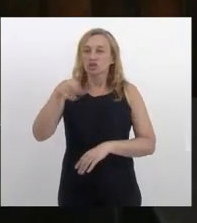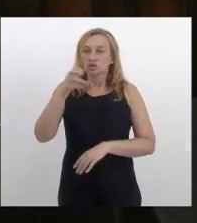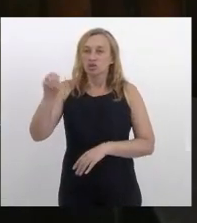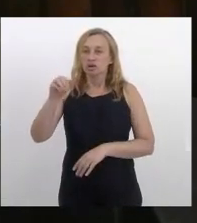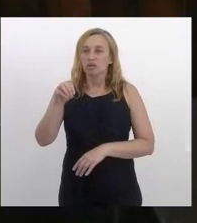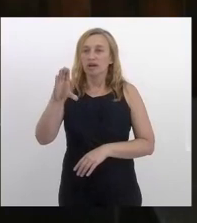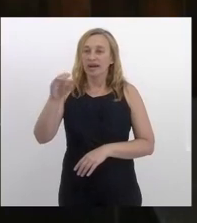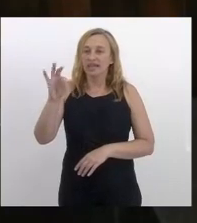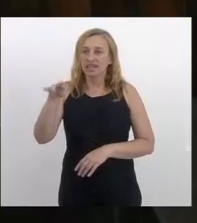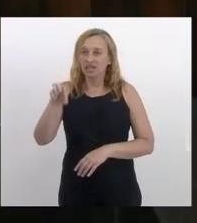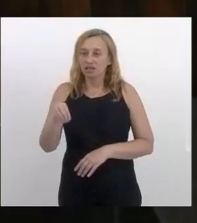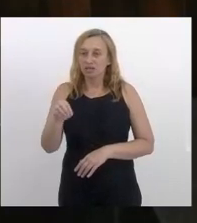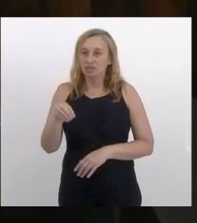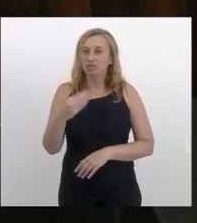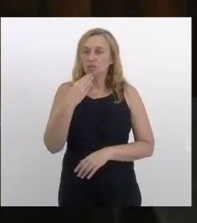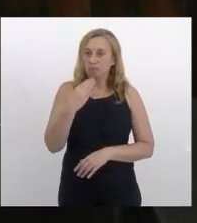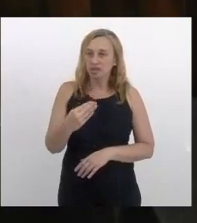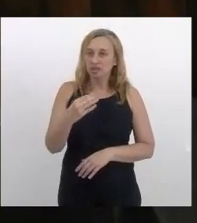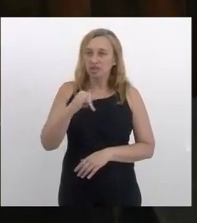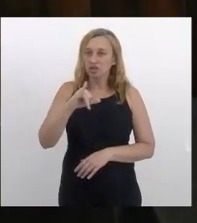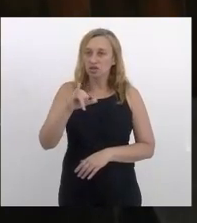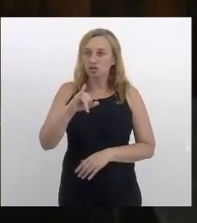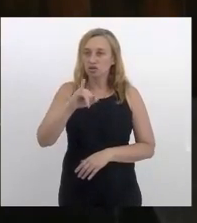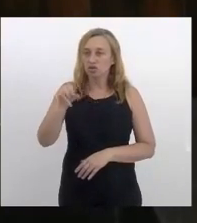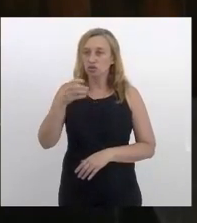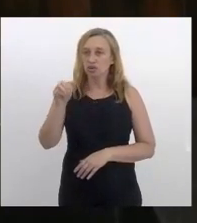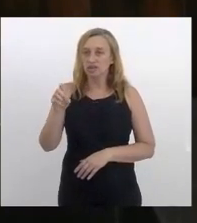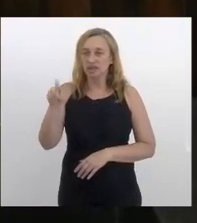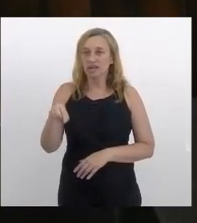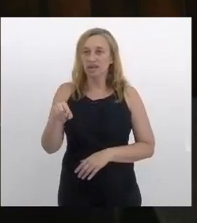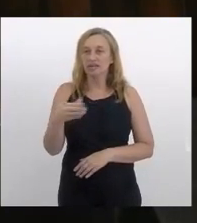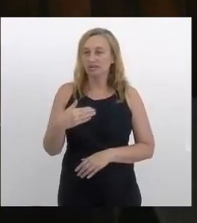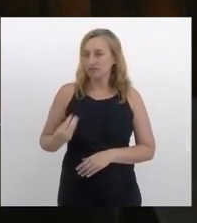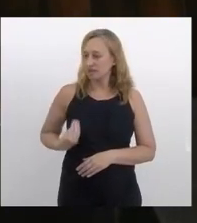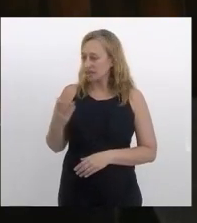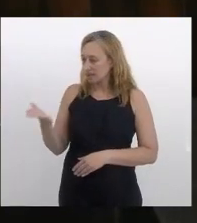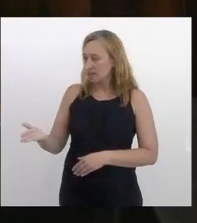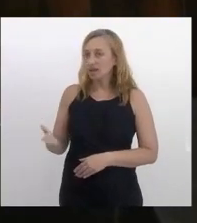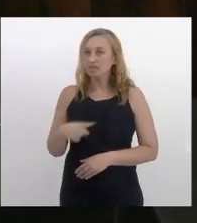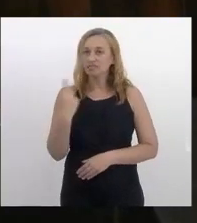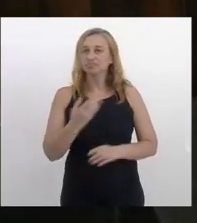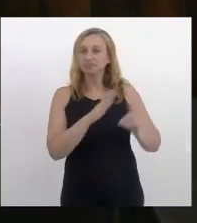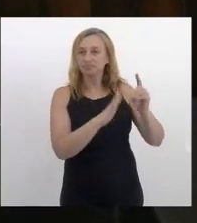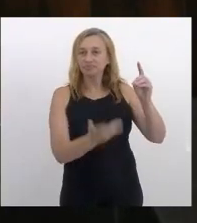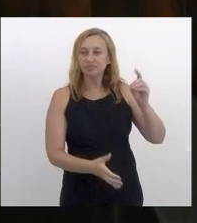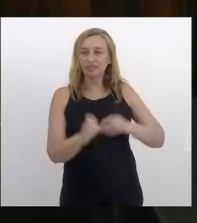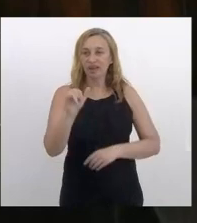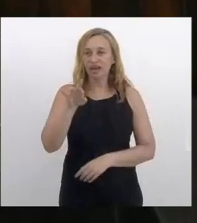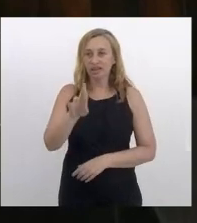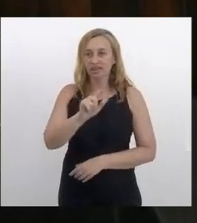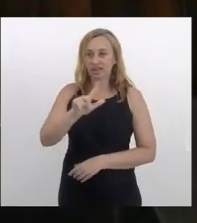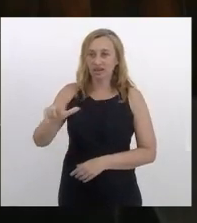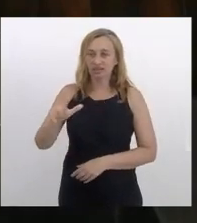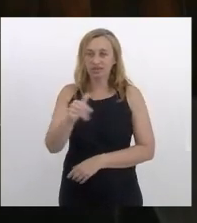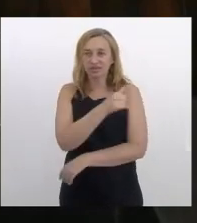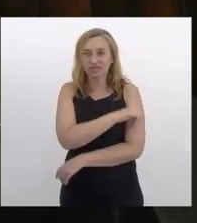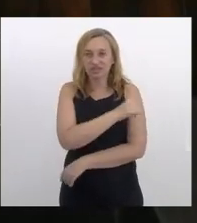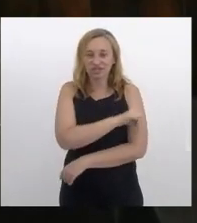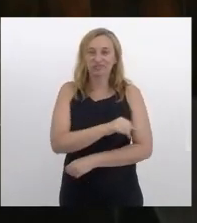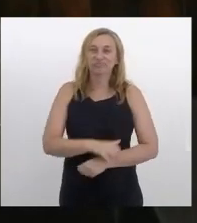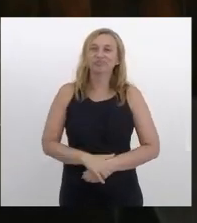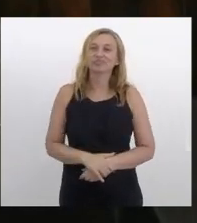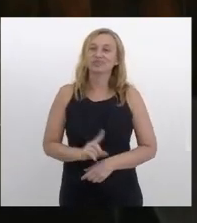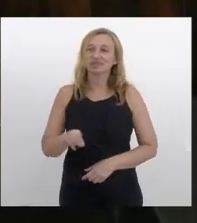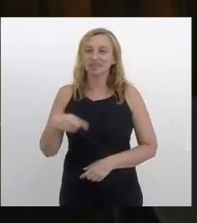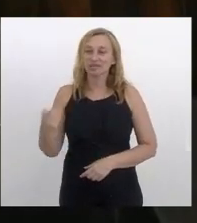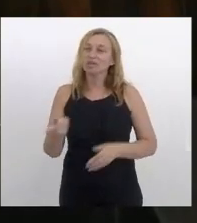presidente da FUNARJ, José Roberto de Forque, que está aqui, nós homenageamos o cardeal do Rio de Janeiro.